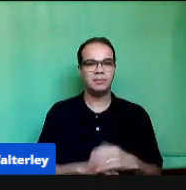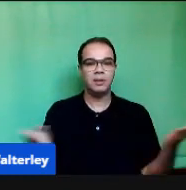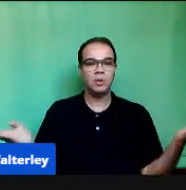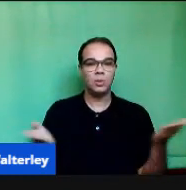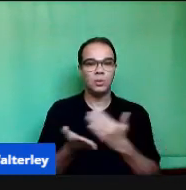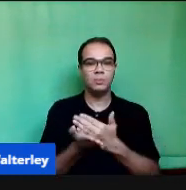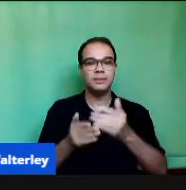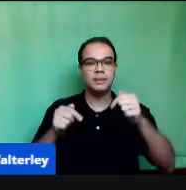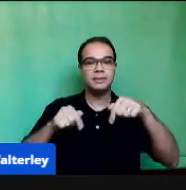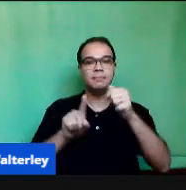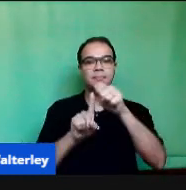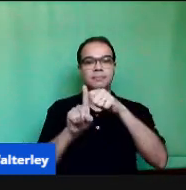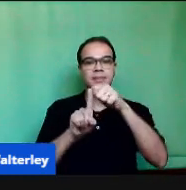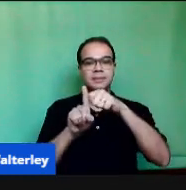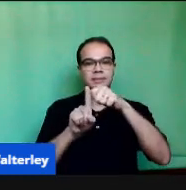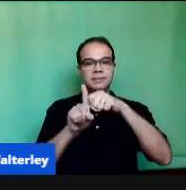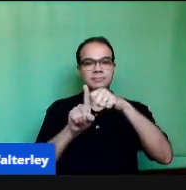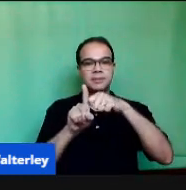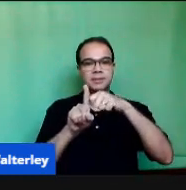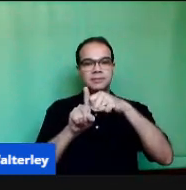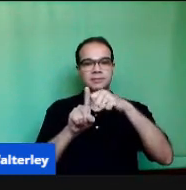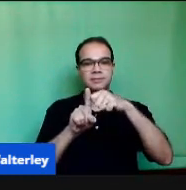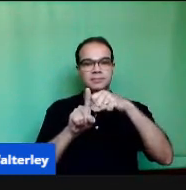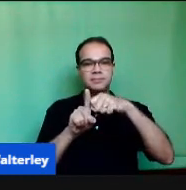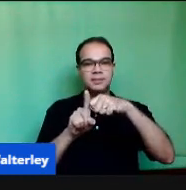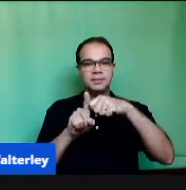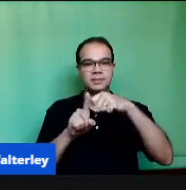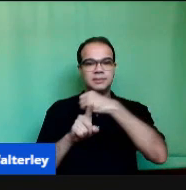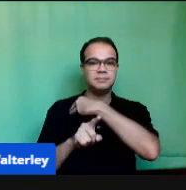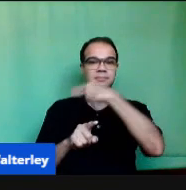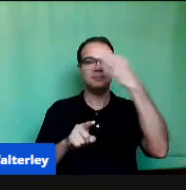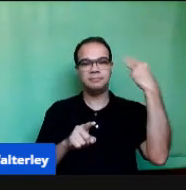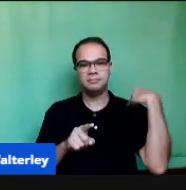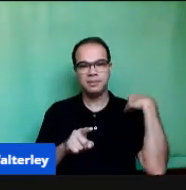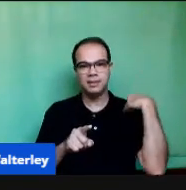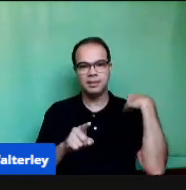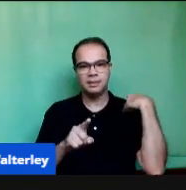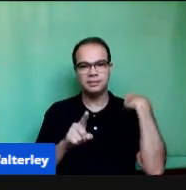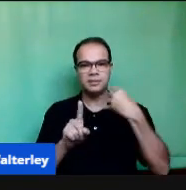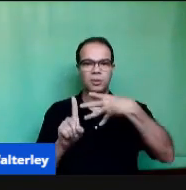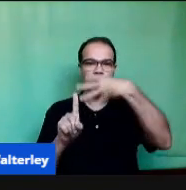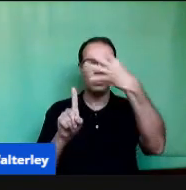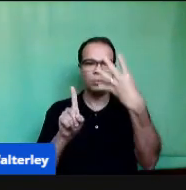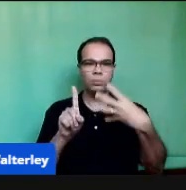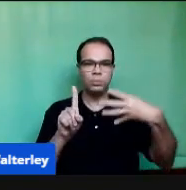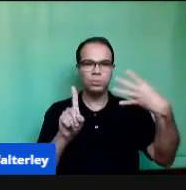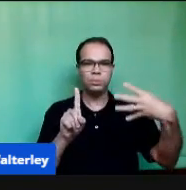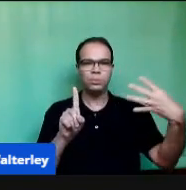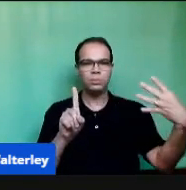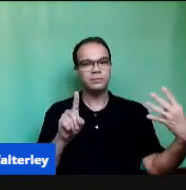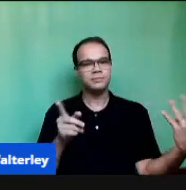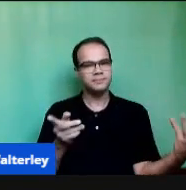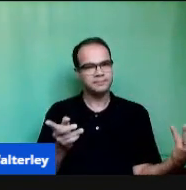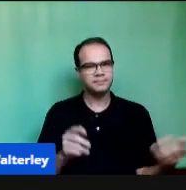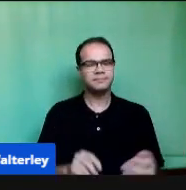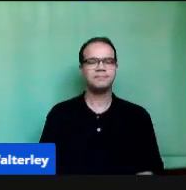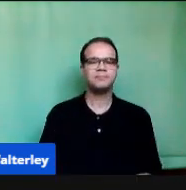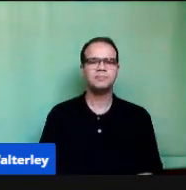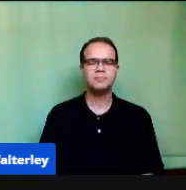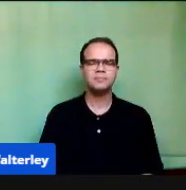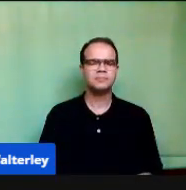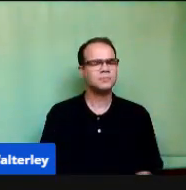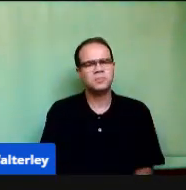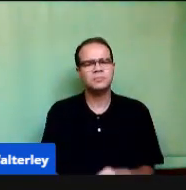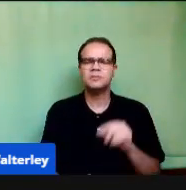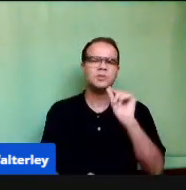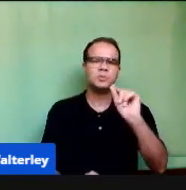dessas temáticas, que é o que a gente chama do mês da diversidade, o Maio da Diversidade LGBT+, que é